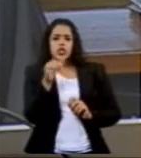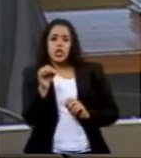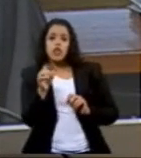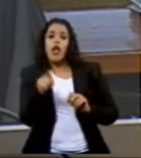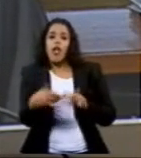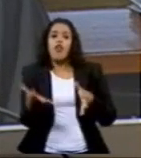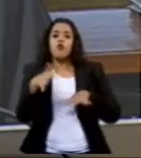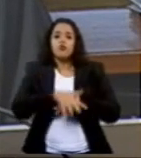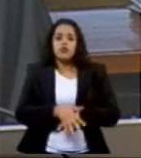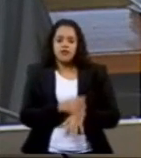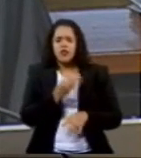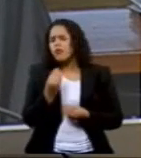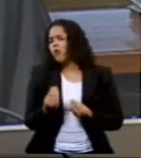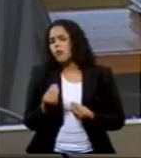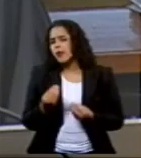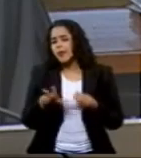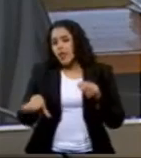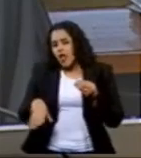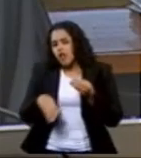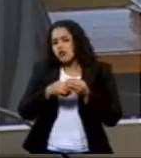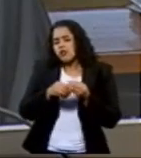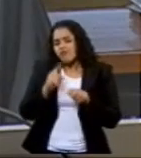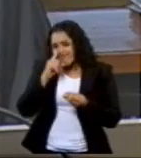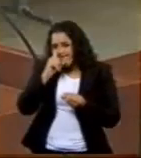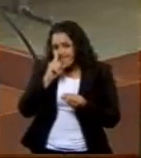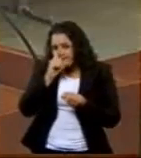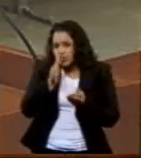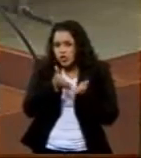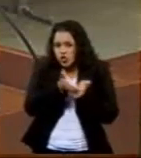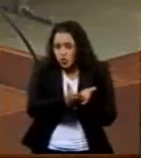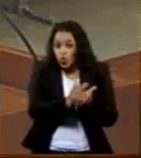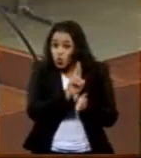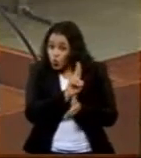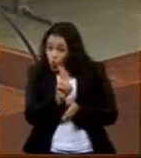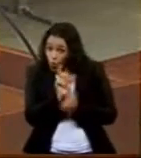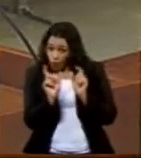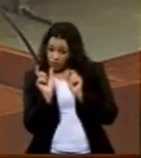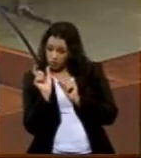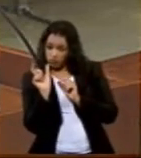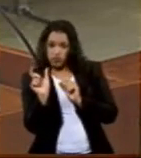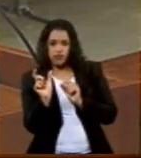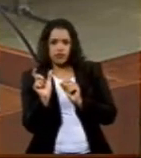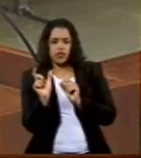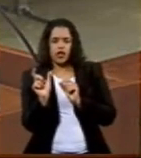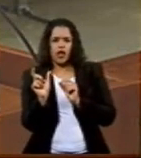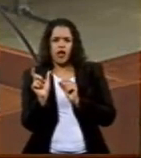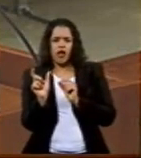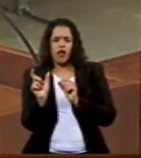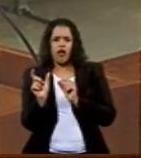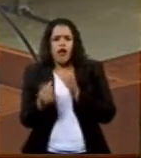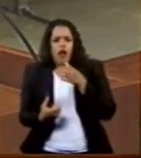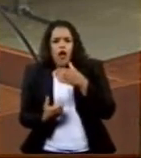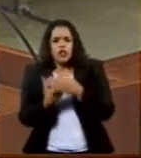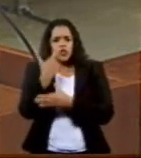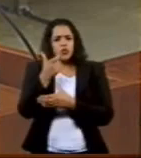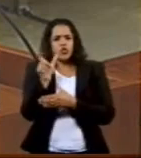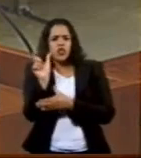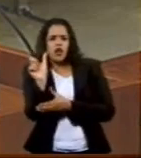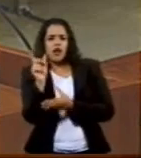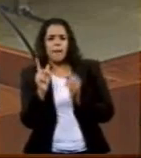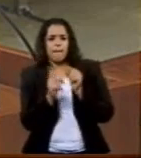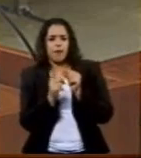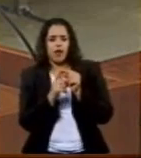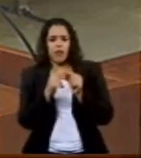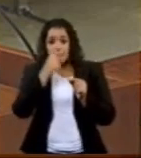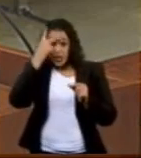inclusiva. Quando se fala em adicional de risco portuário, a própria nomenclatura, a própria etimologia, ela se volta àqueles